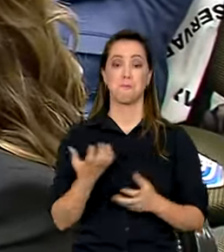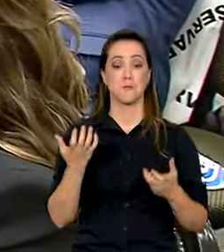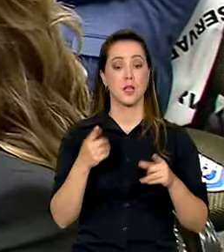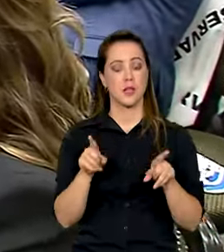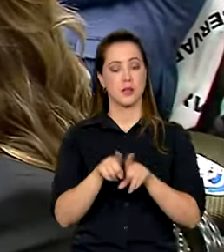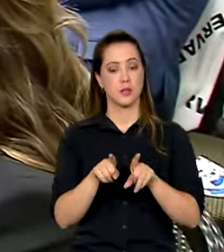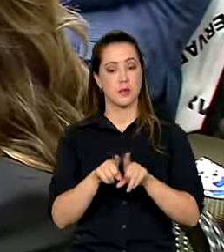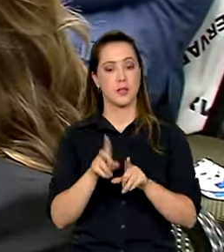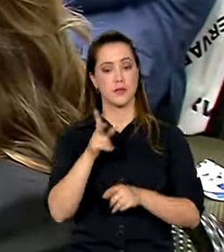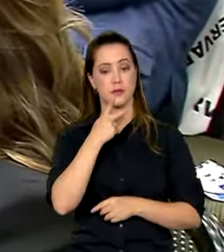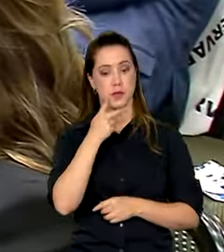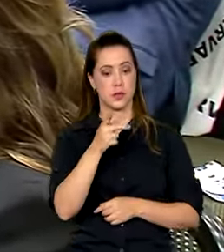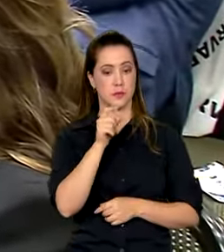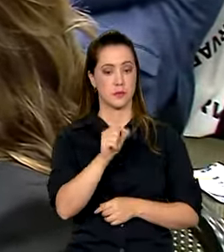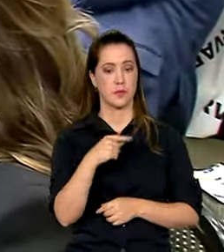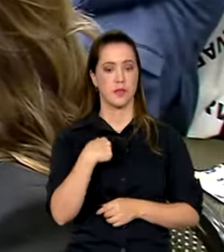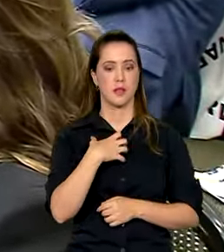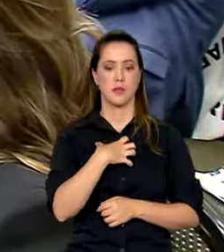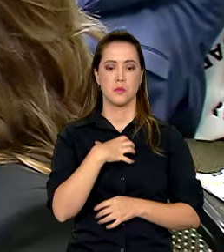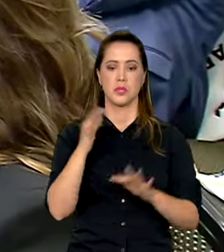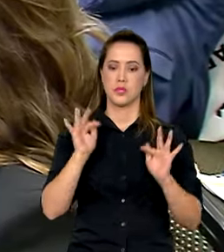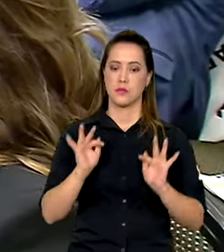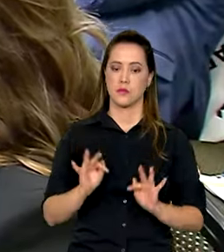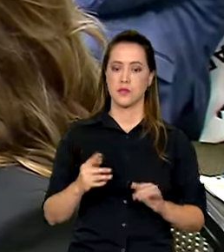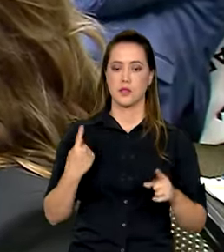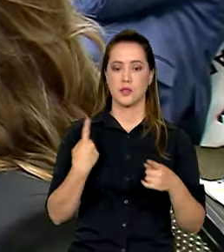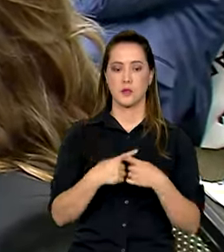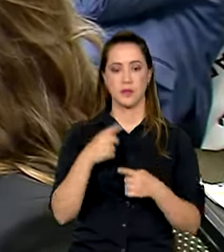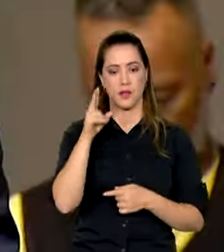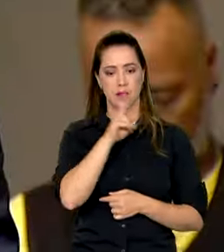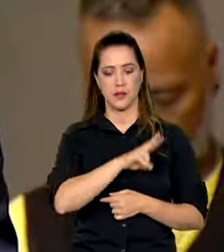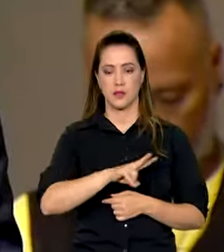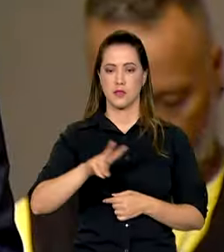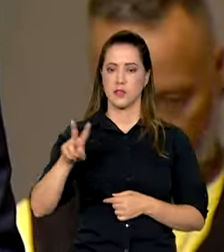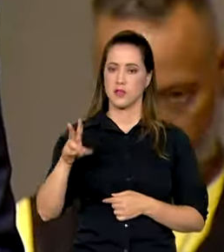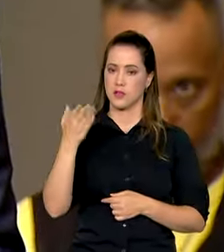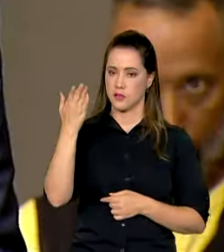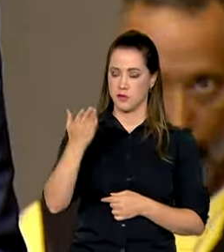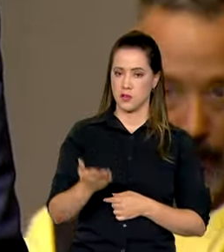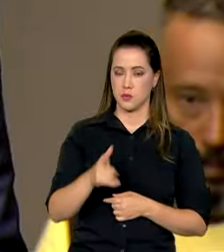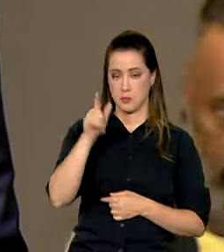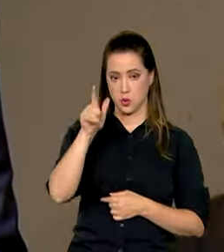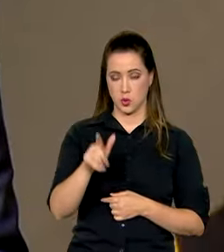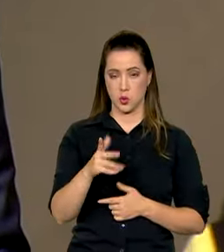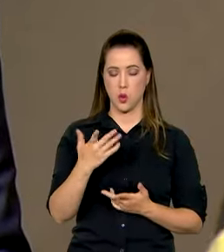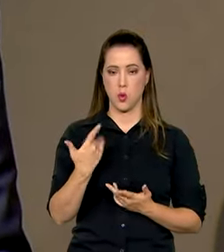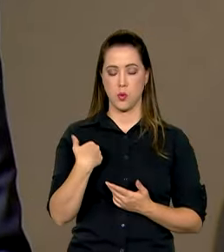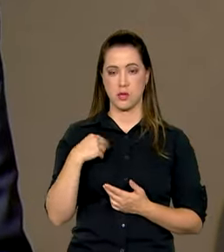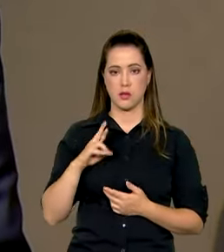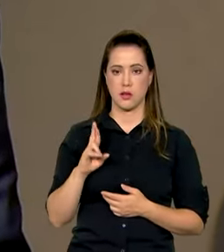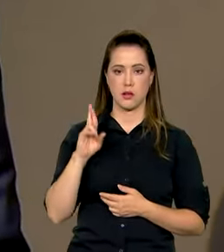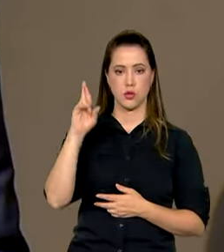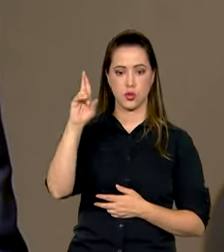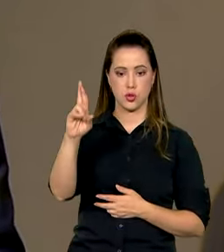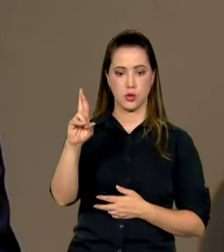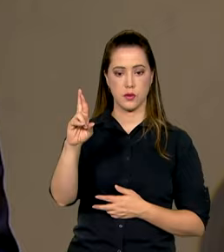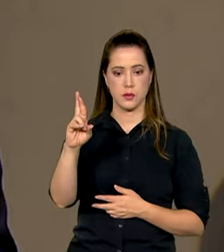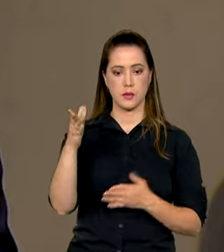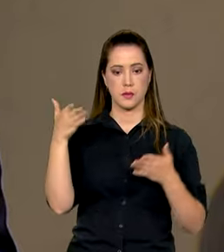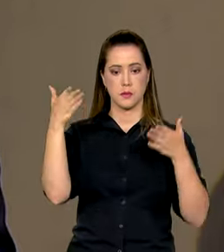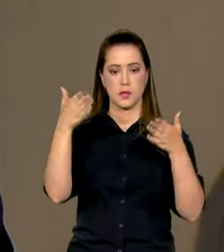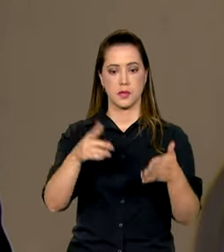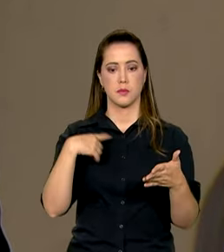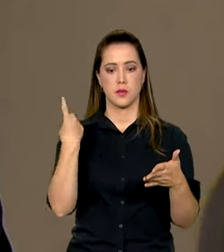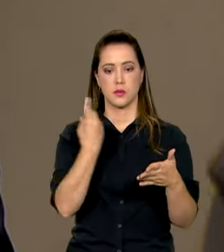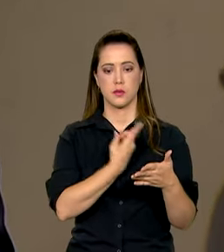também dizer, ministra Anísia, que eu estou muito feliz aqui porque eu vejo autoridades eclesiásticas participando do nosso